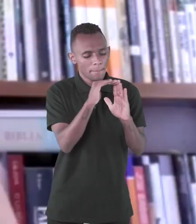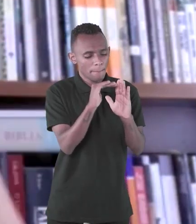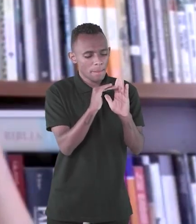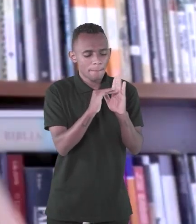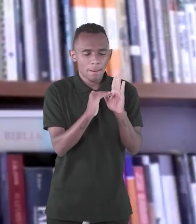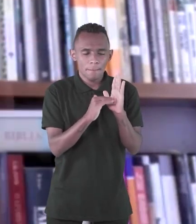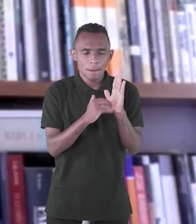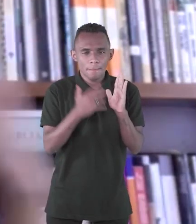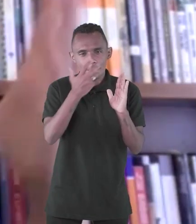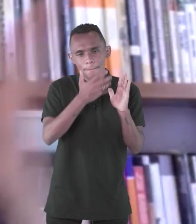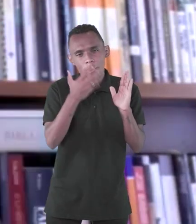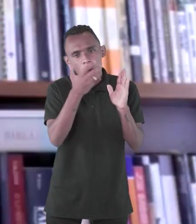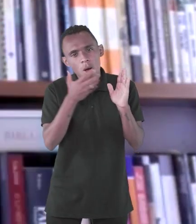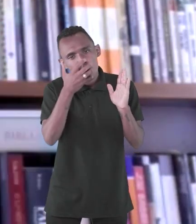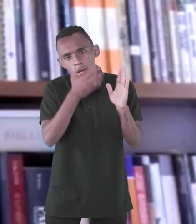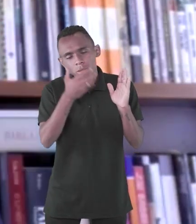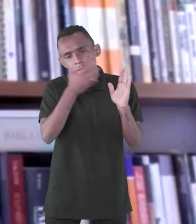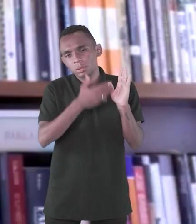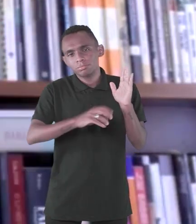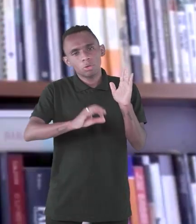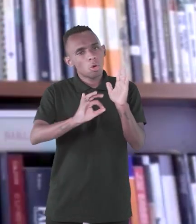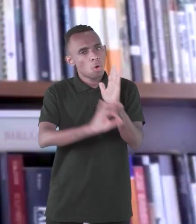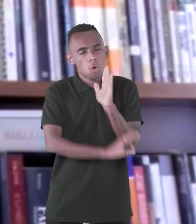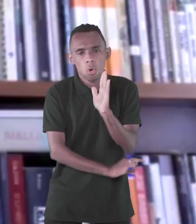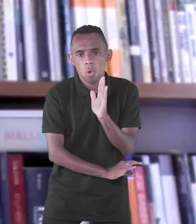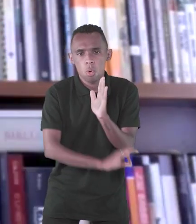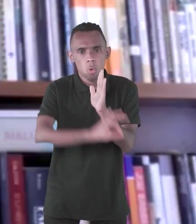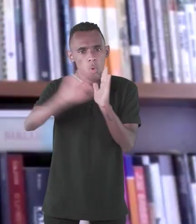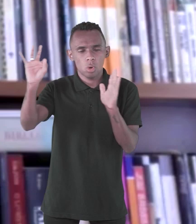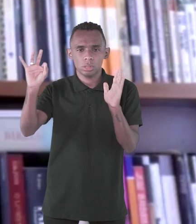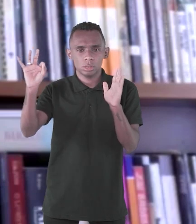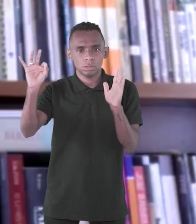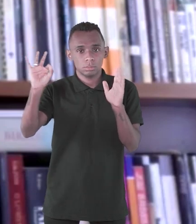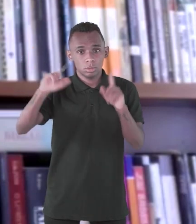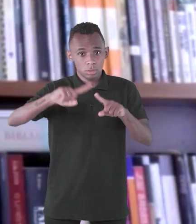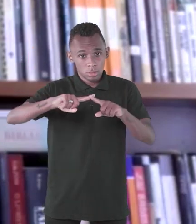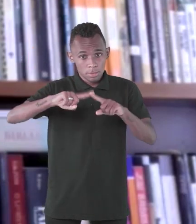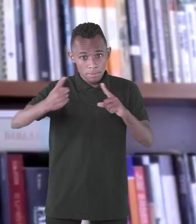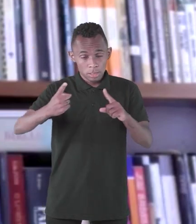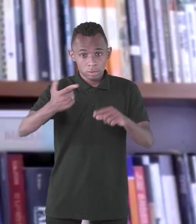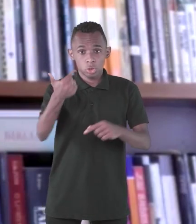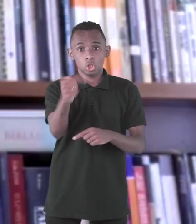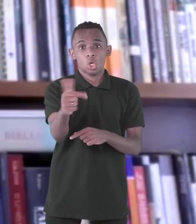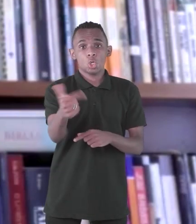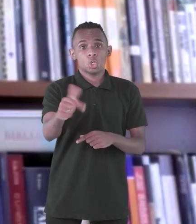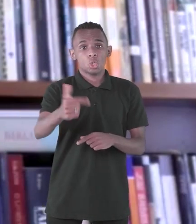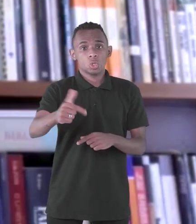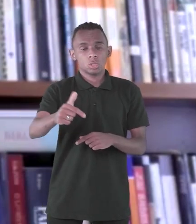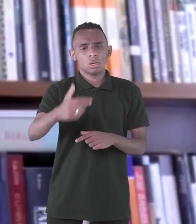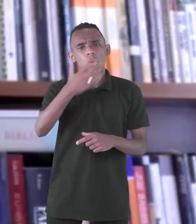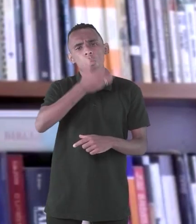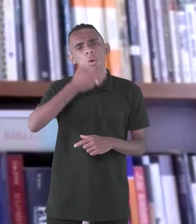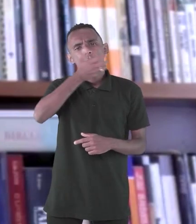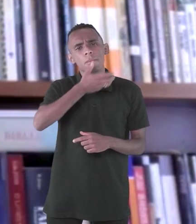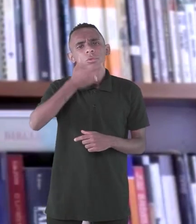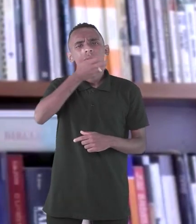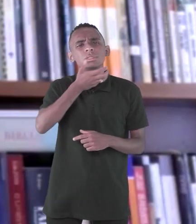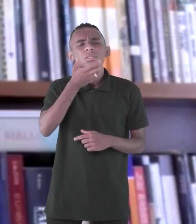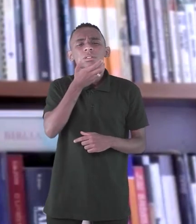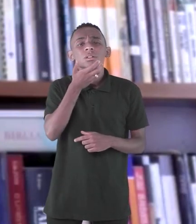maravilhoso, uma releitura assim, do repertório dos Secos e Molhados, que é uma coisa incrível. Mas não tem